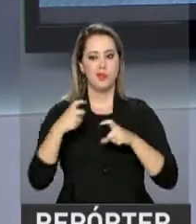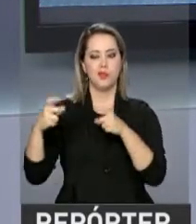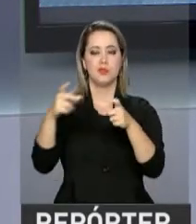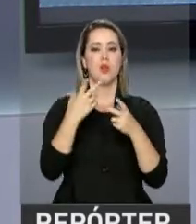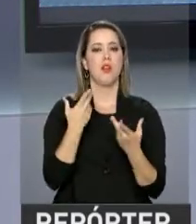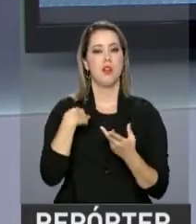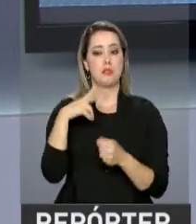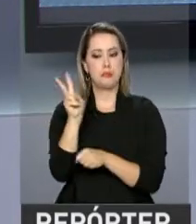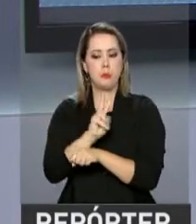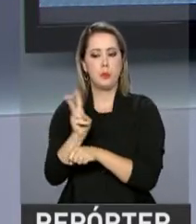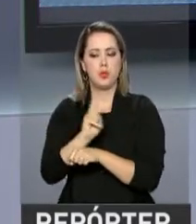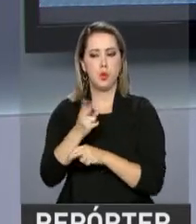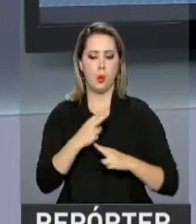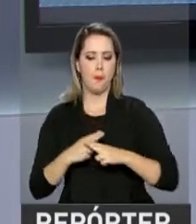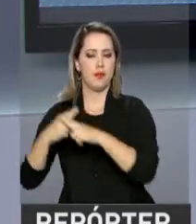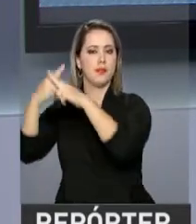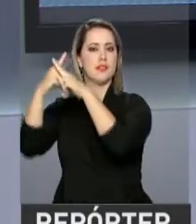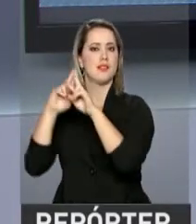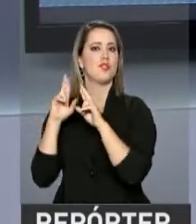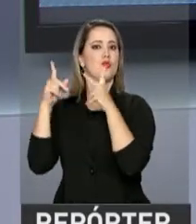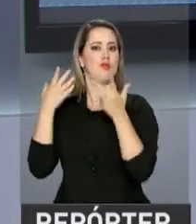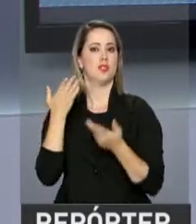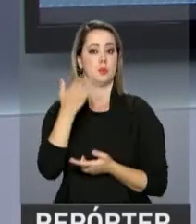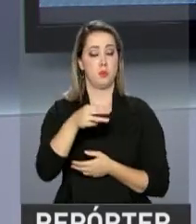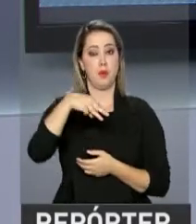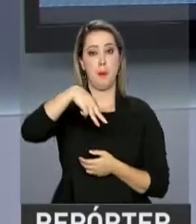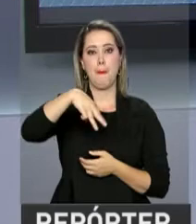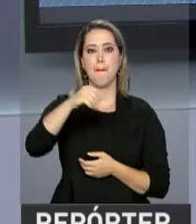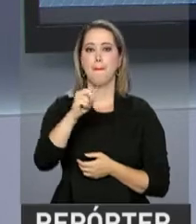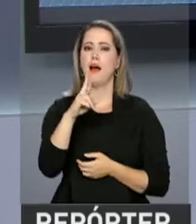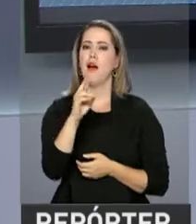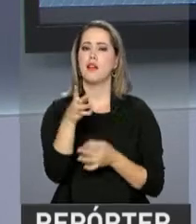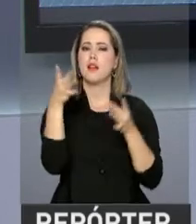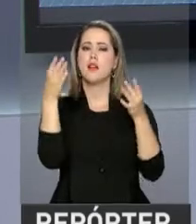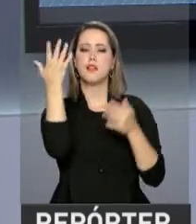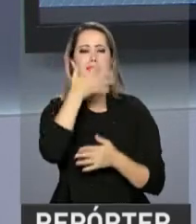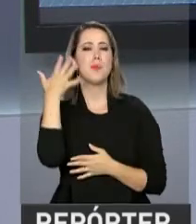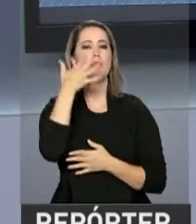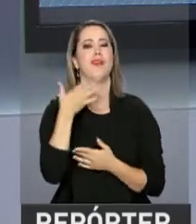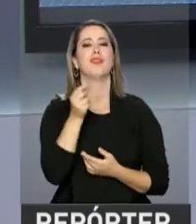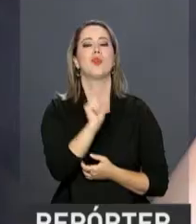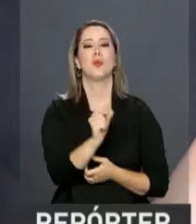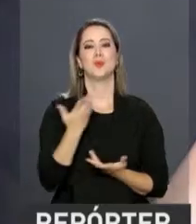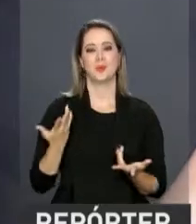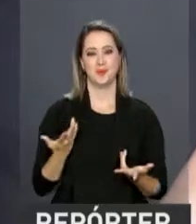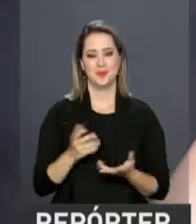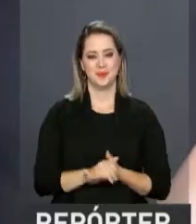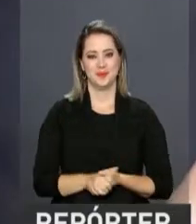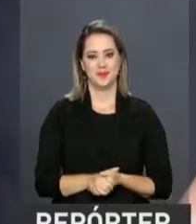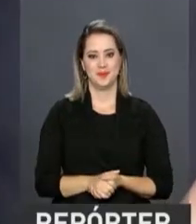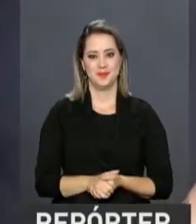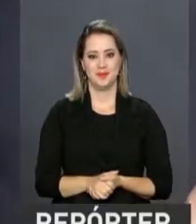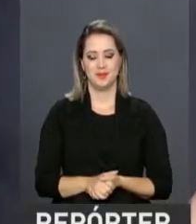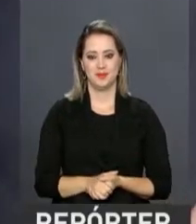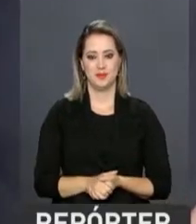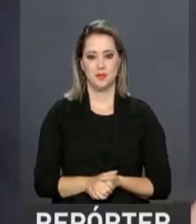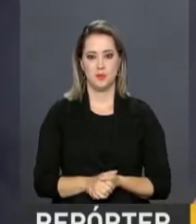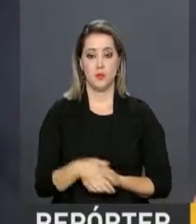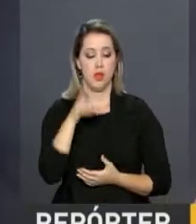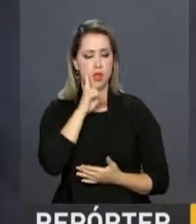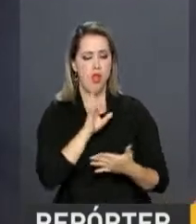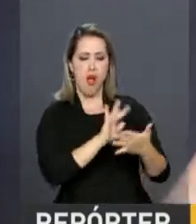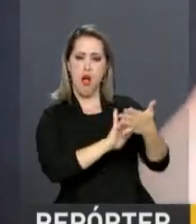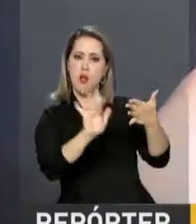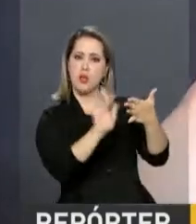monitoramento por satélite a repórter marca não te explicar melhor como funciona na tela do